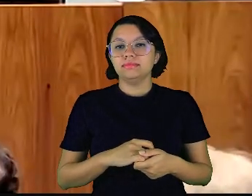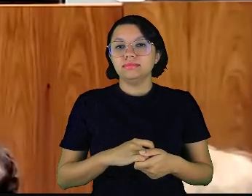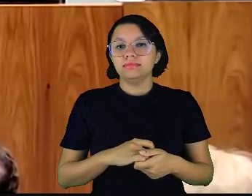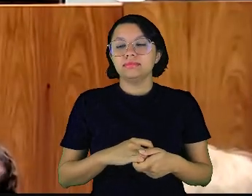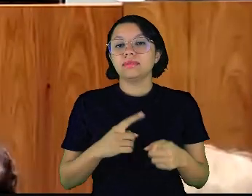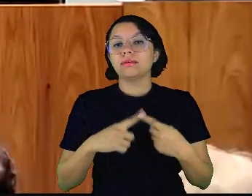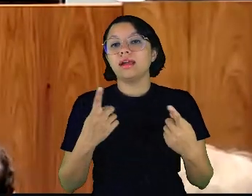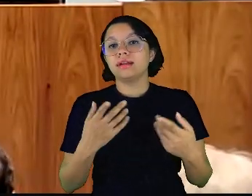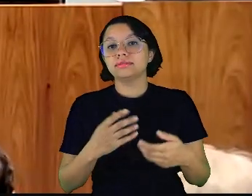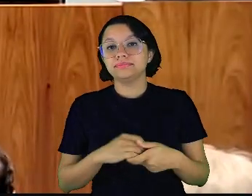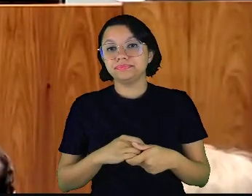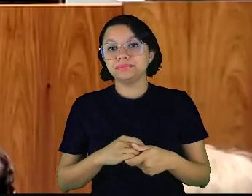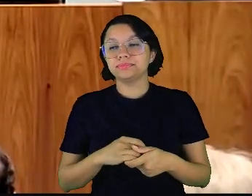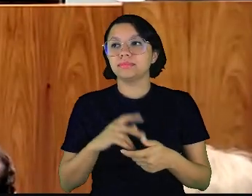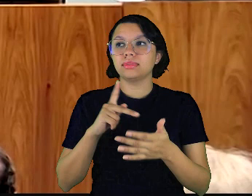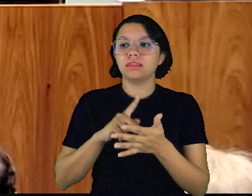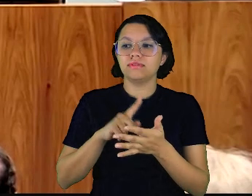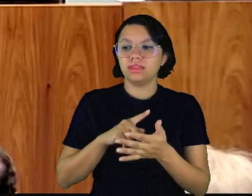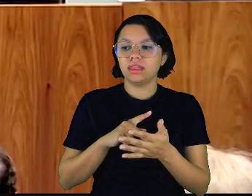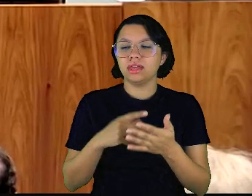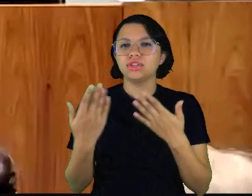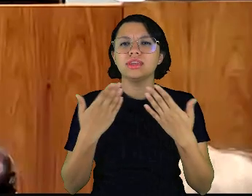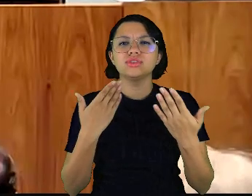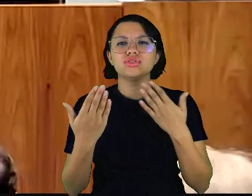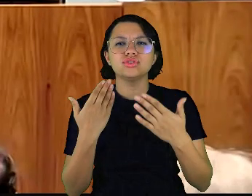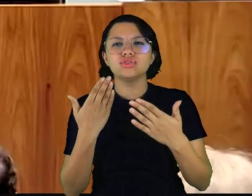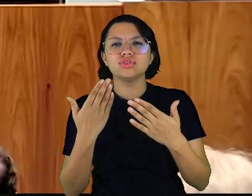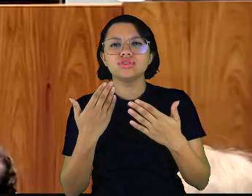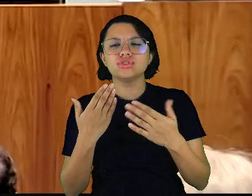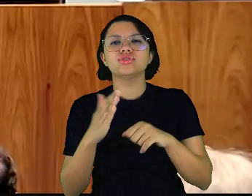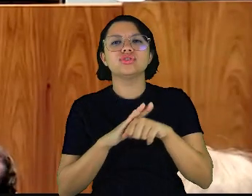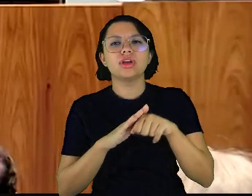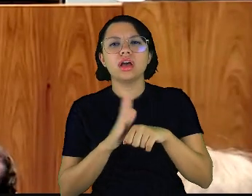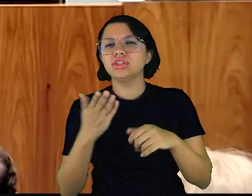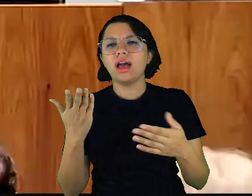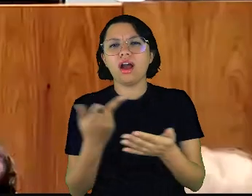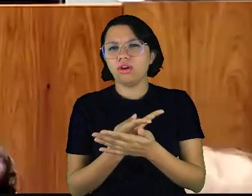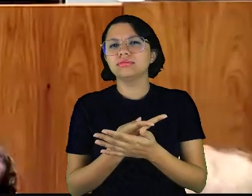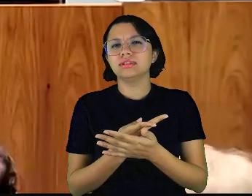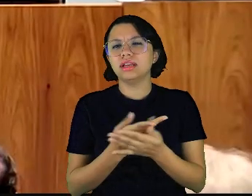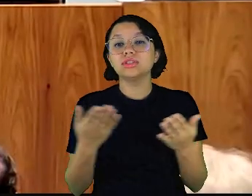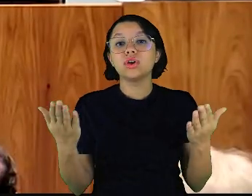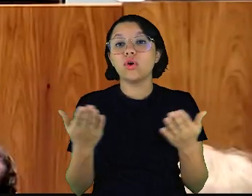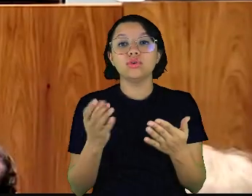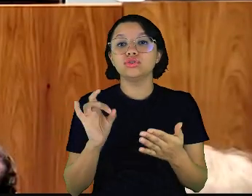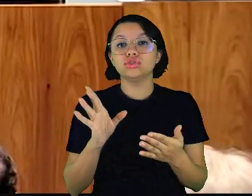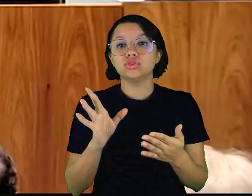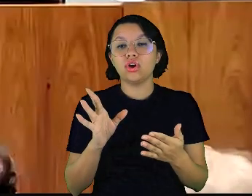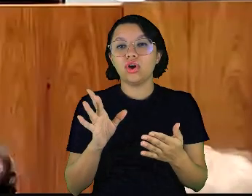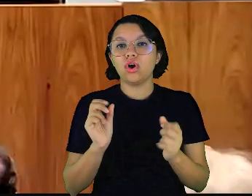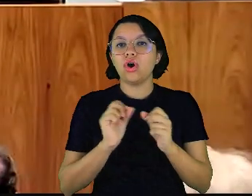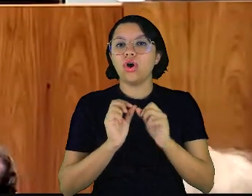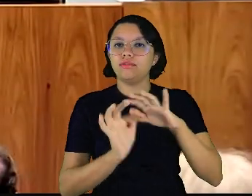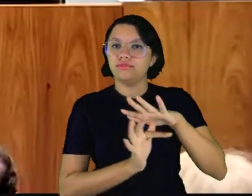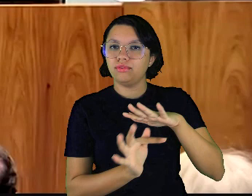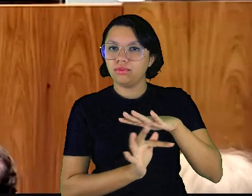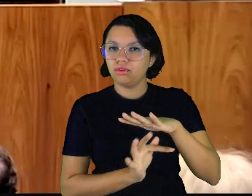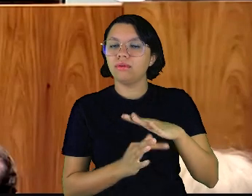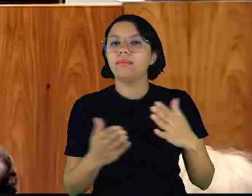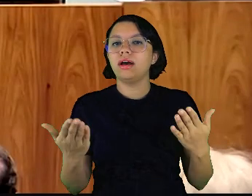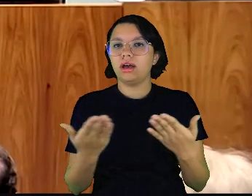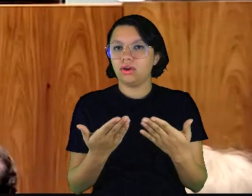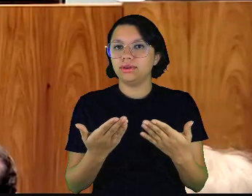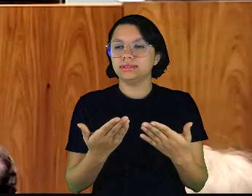mais tempo, mas, na verdade, esse diálogo já vem ocorrendo. Hoje, nós apenas vamos formalizar aqui